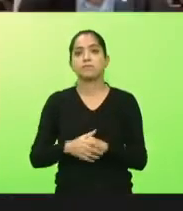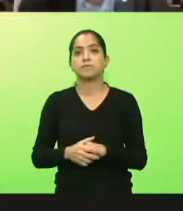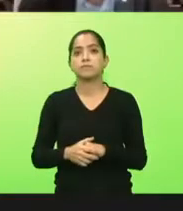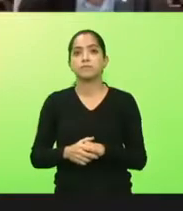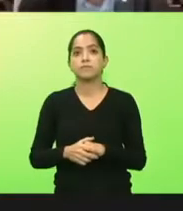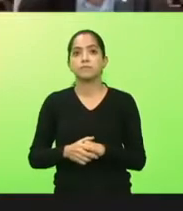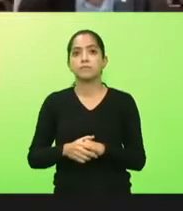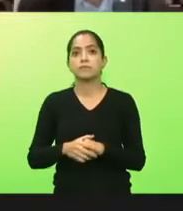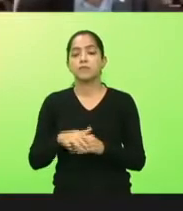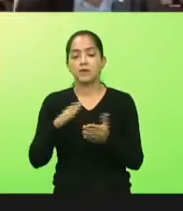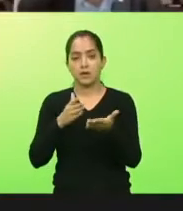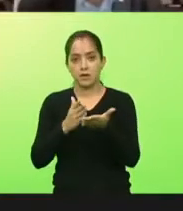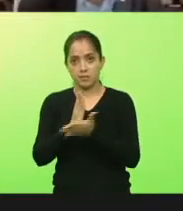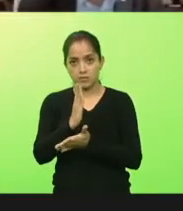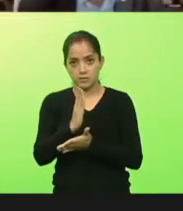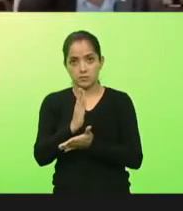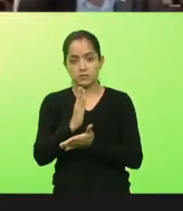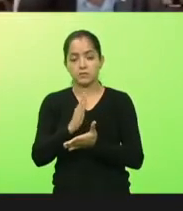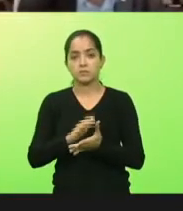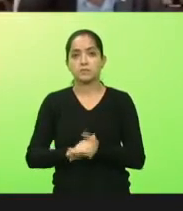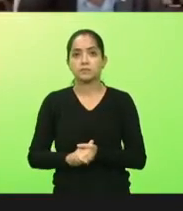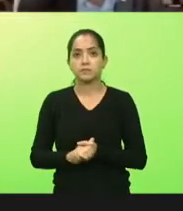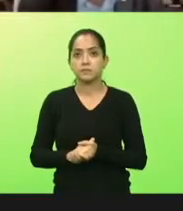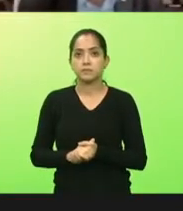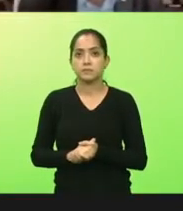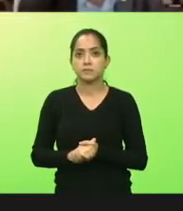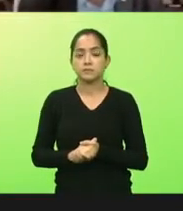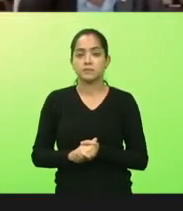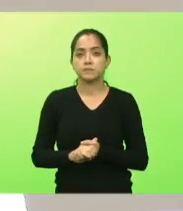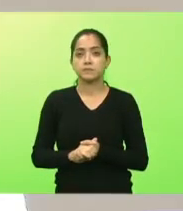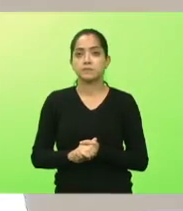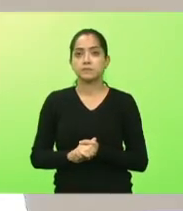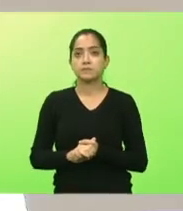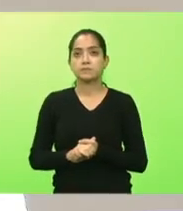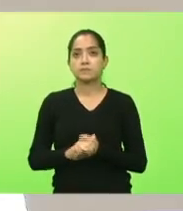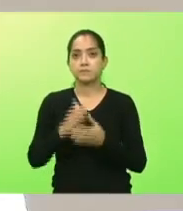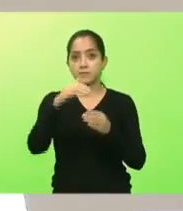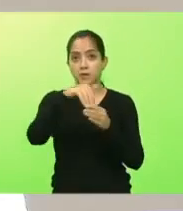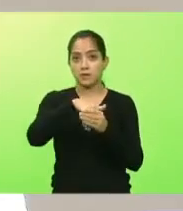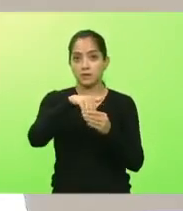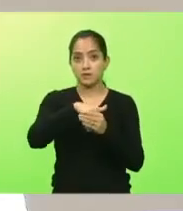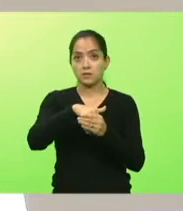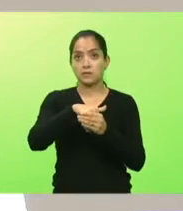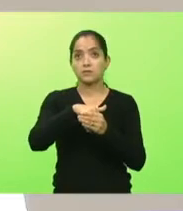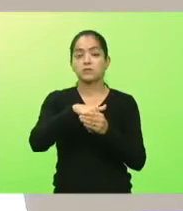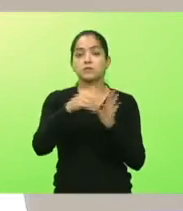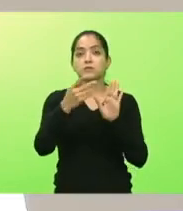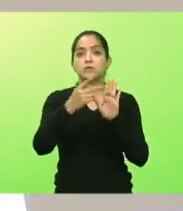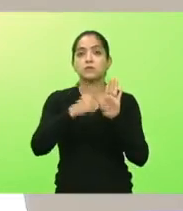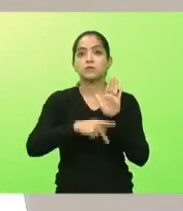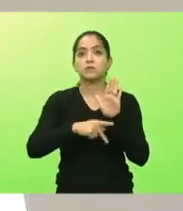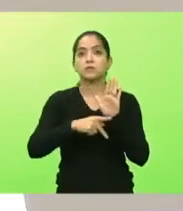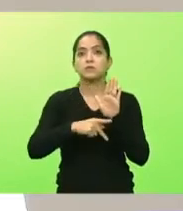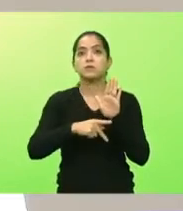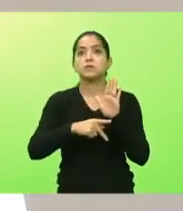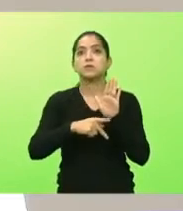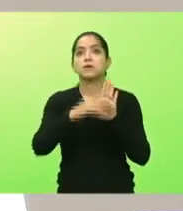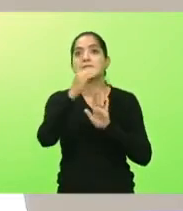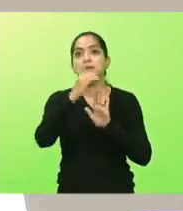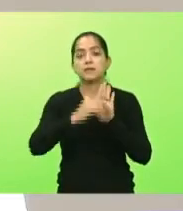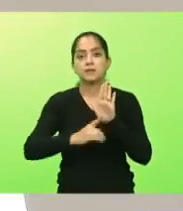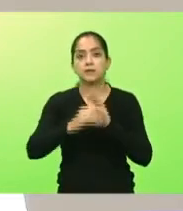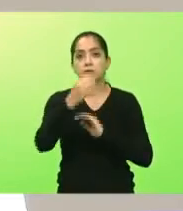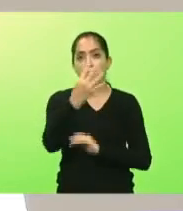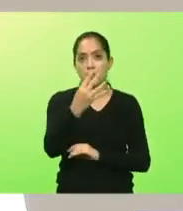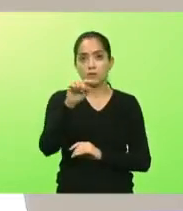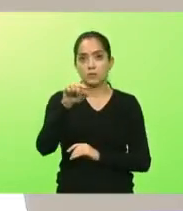por maioria com abstenção da deputada Luciane Carminati. Votação da redação final do projeto de decreto legislativo